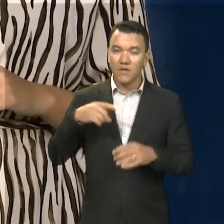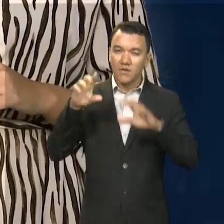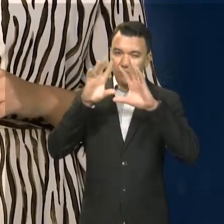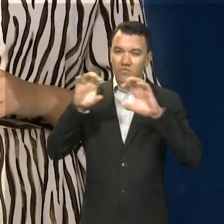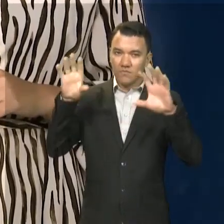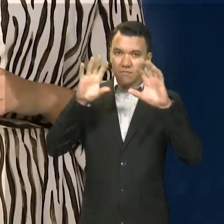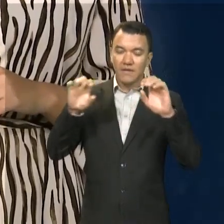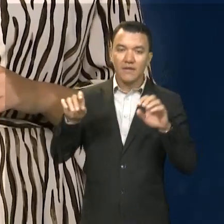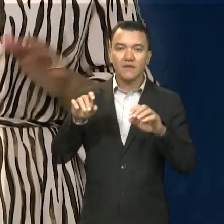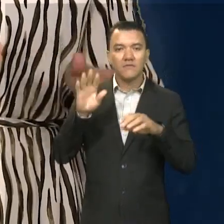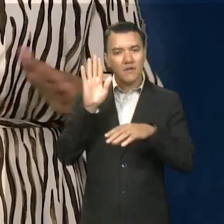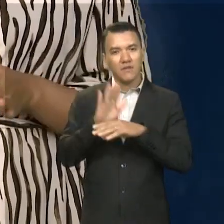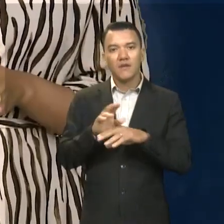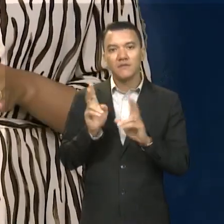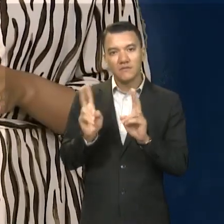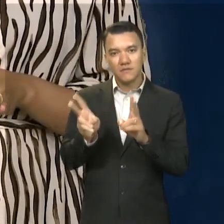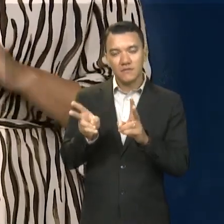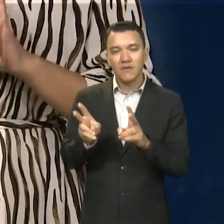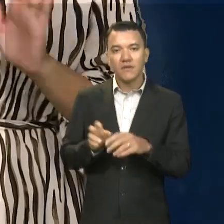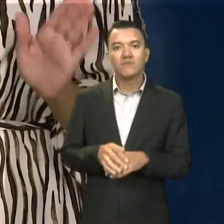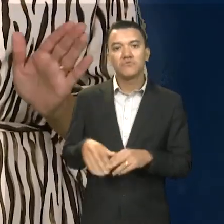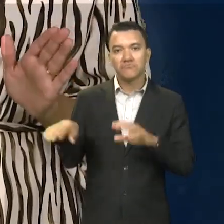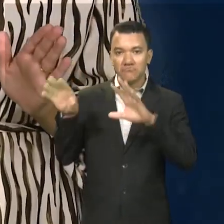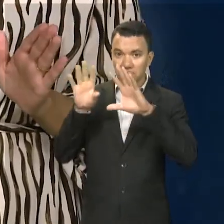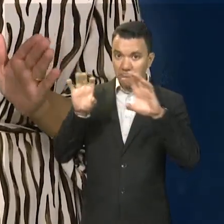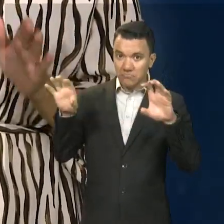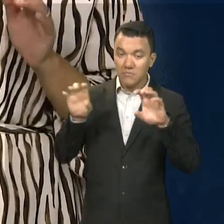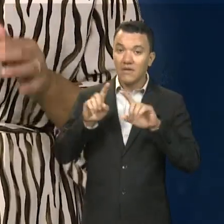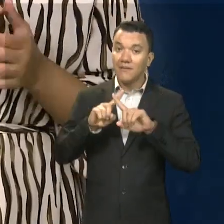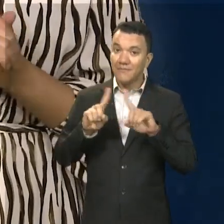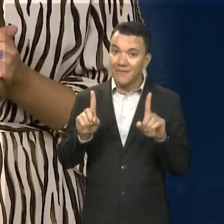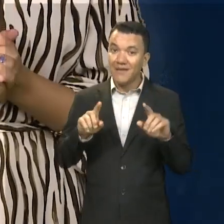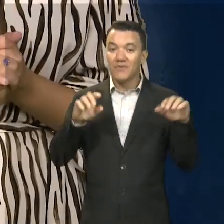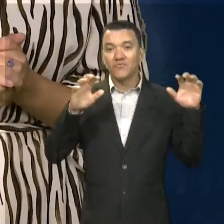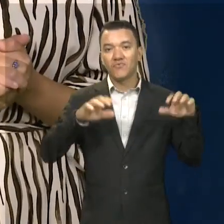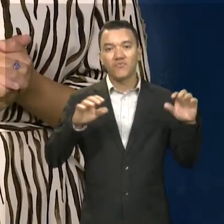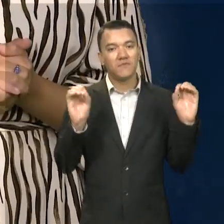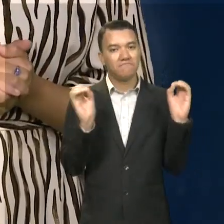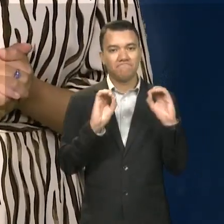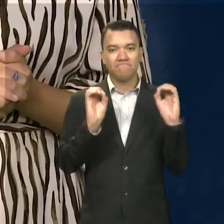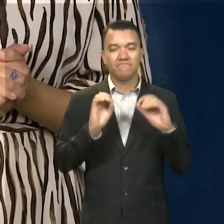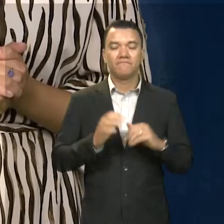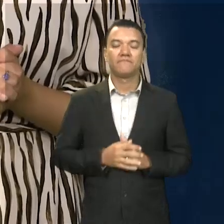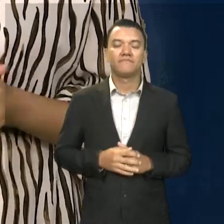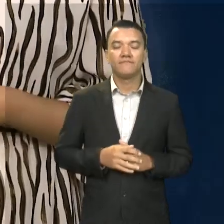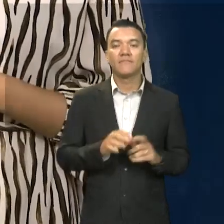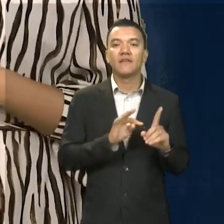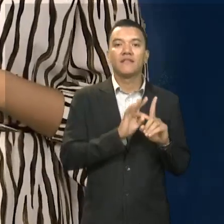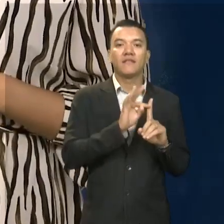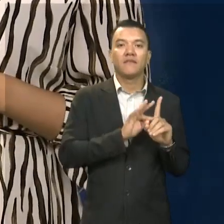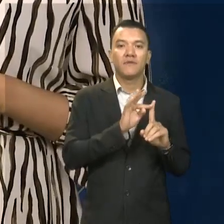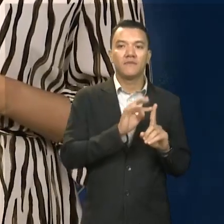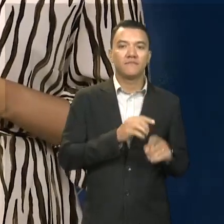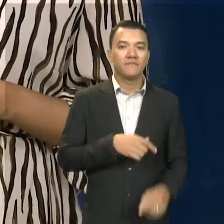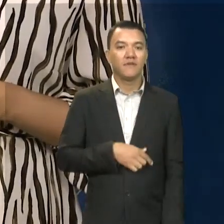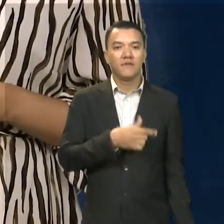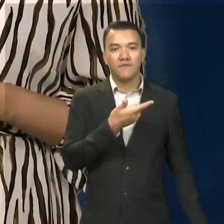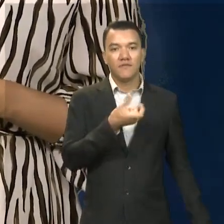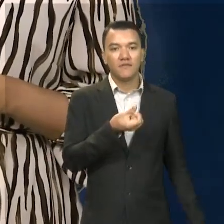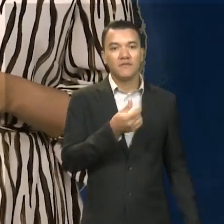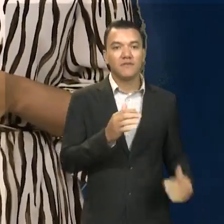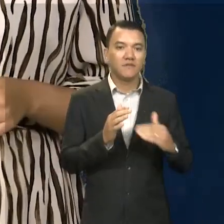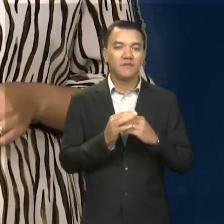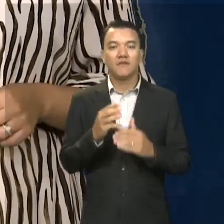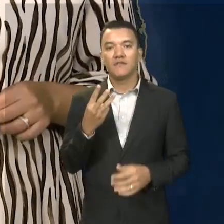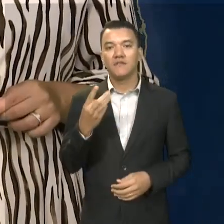à tarde deve continuar assim, com tempo nublado e sem possibilidade de chuva aqui na capital. Os termômetros variam entre 26 e chegam